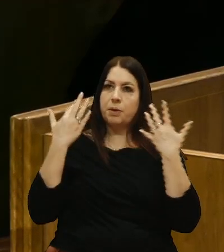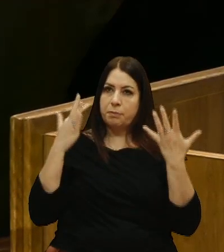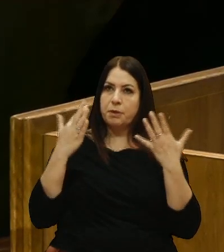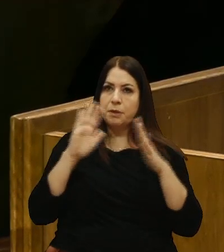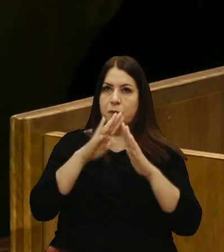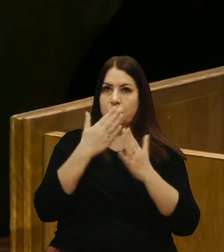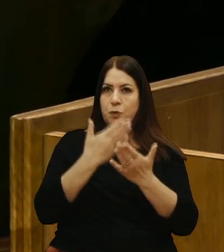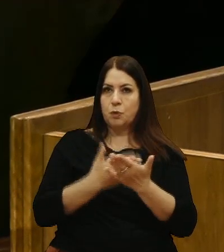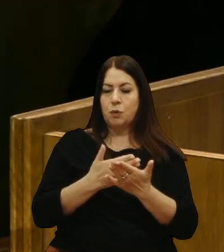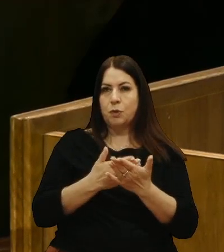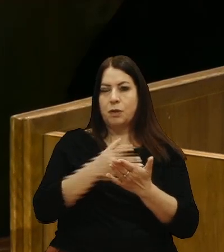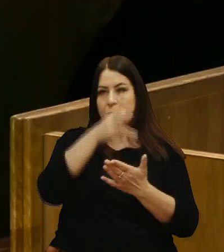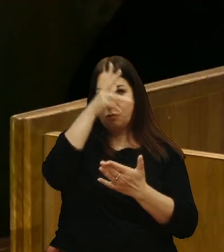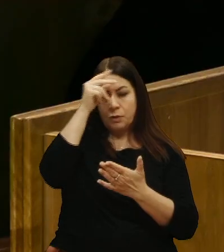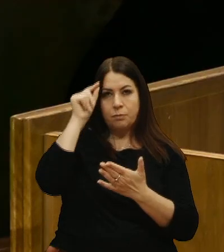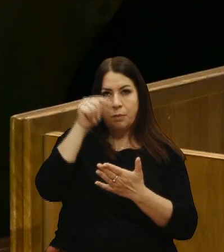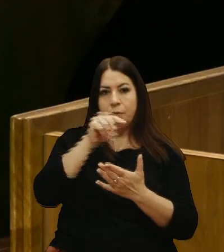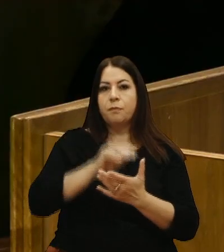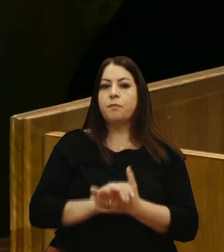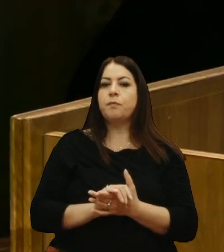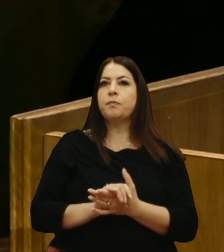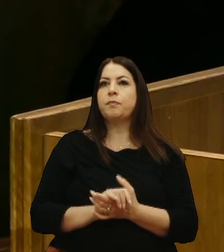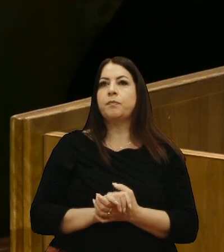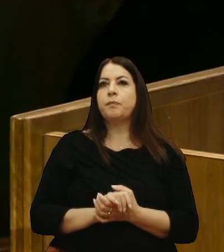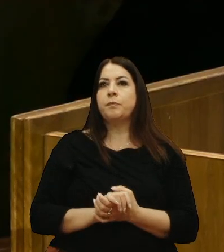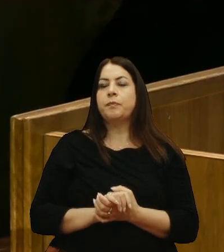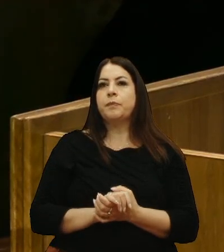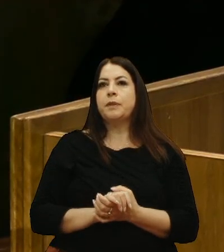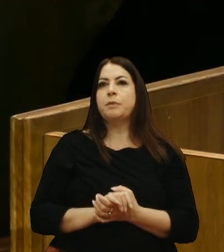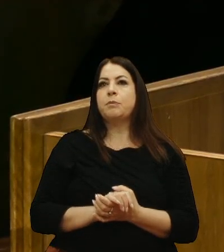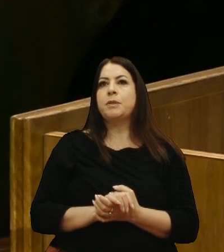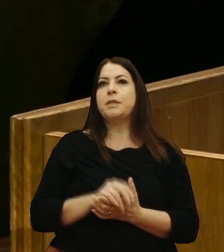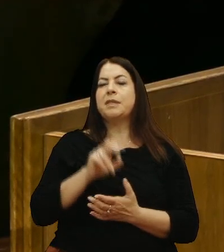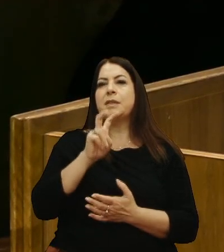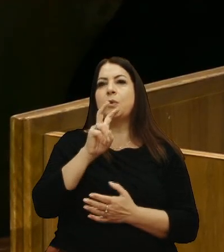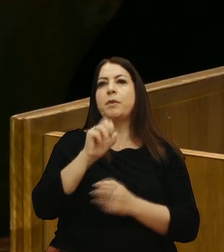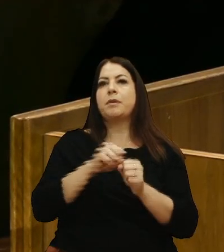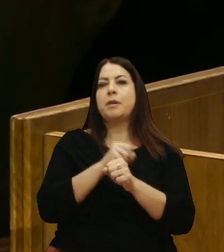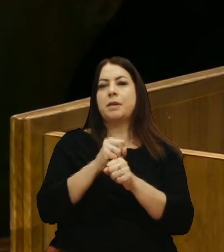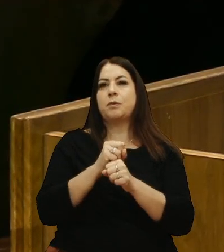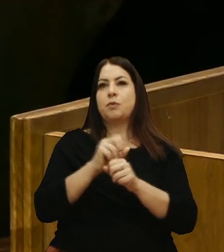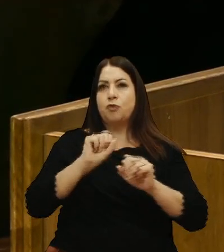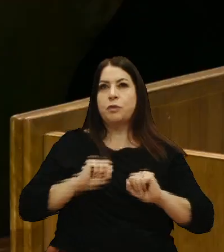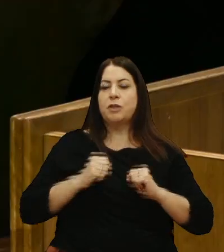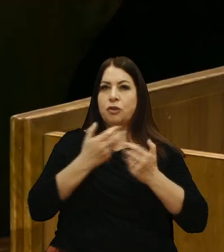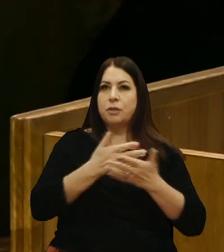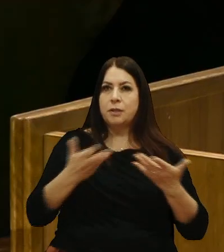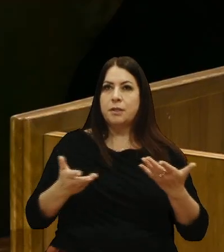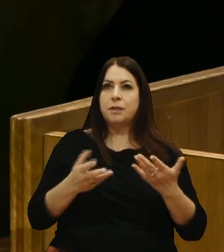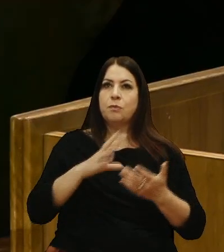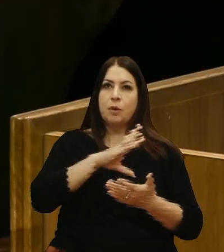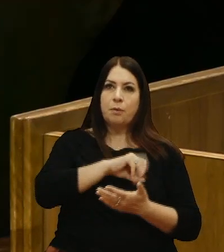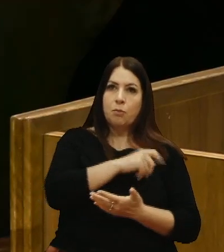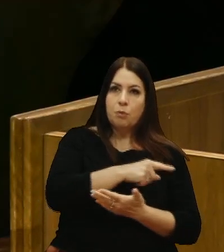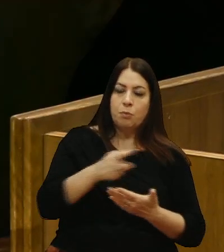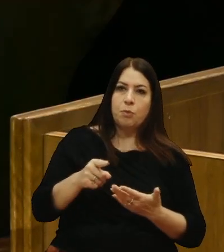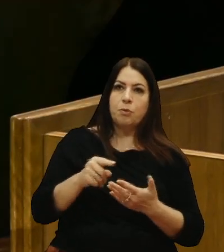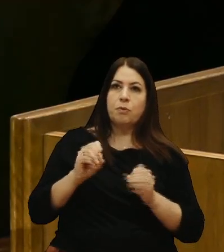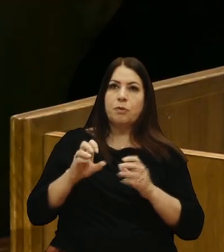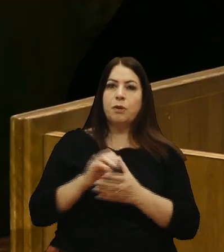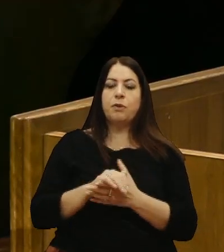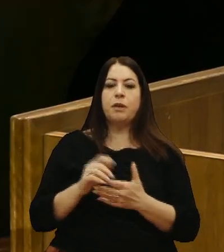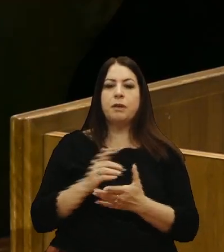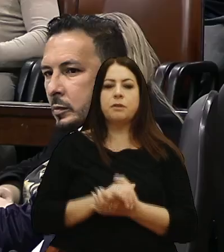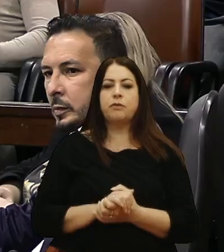Escola Municipal de Ensino Fundamental Giuseppe Garibaldi, pelos seus 50 anos de dedicação, amor e educação.